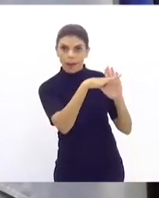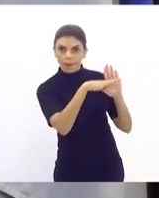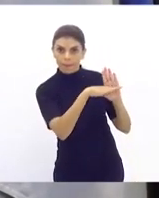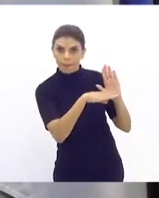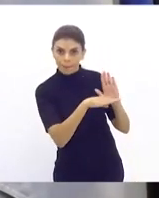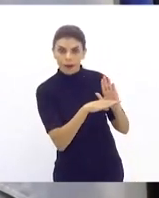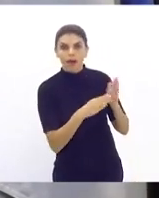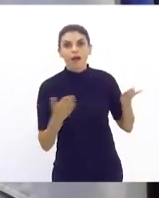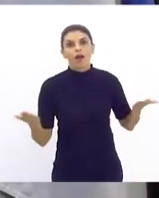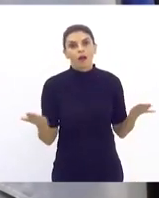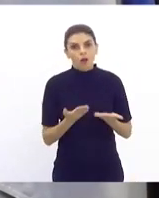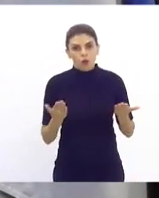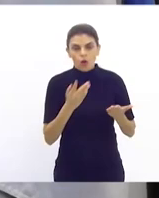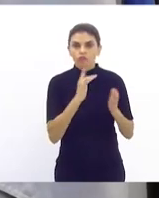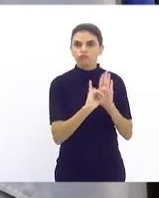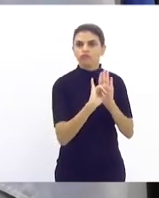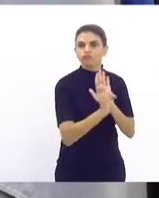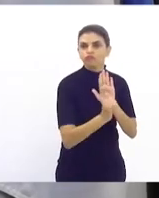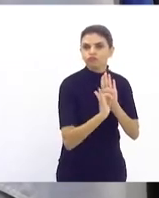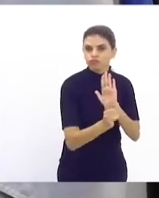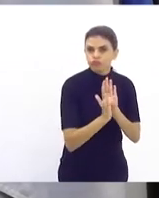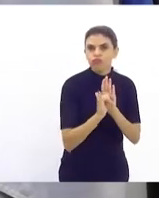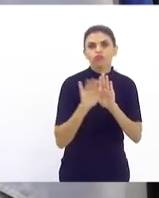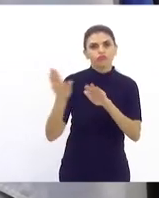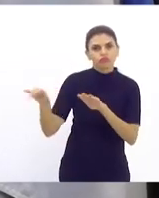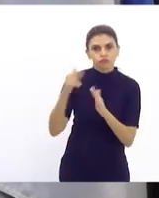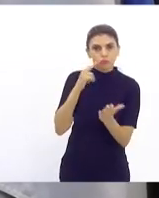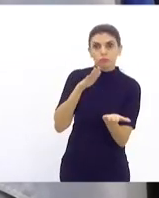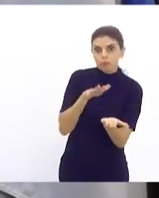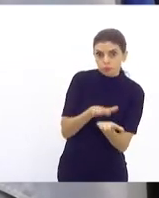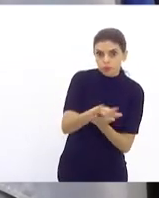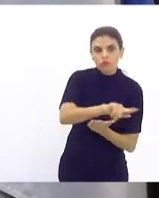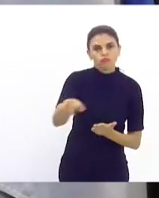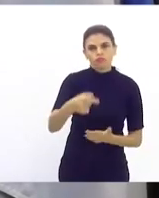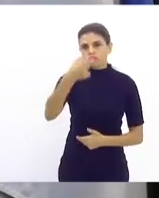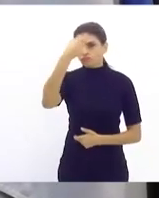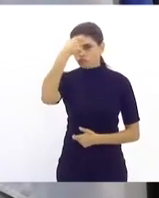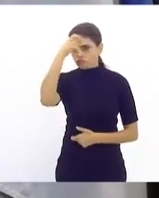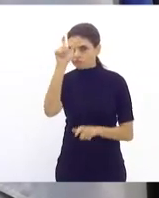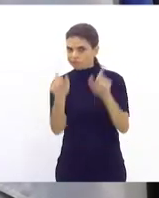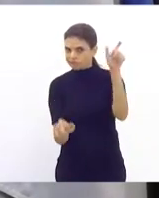mediante edital de convocação previamente publicado e ciência de Vossas Excelências,